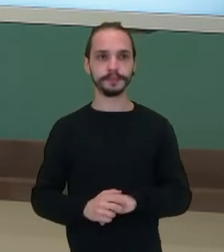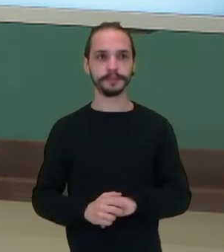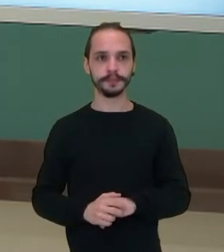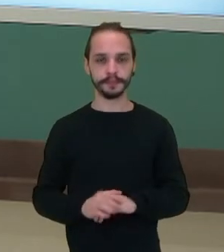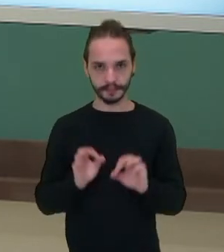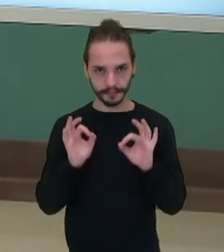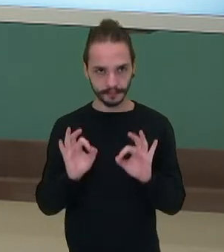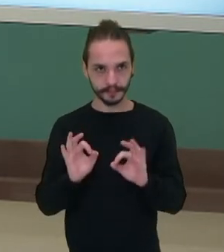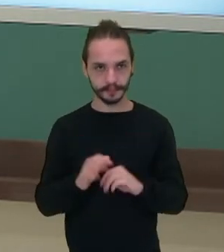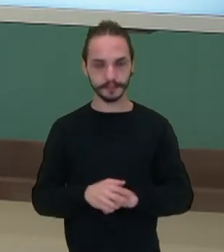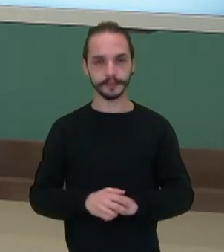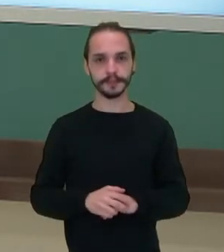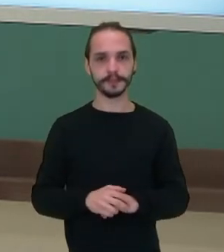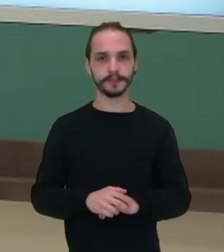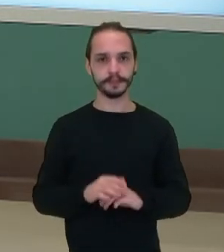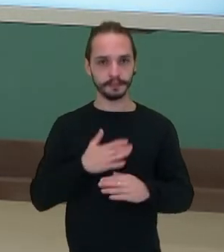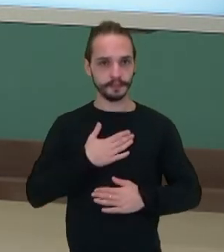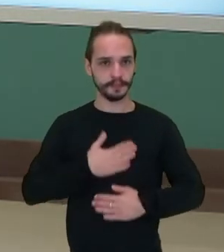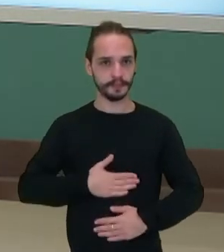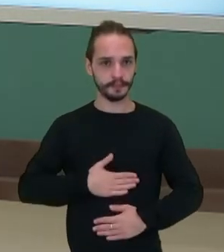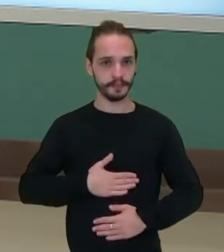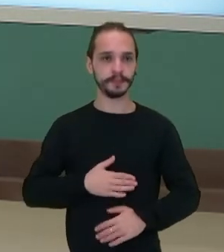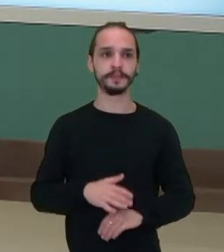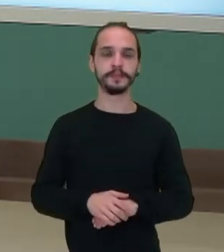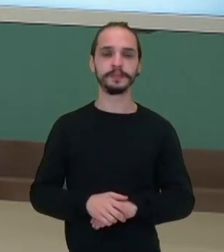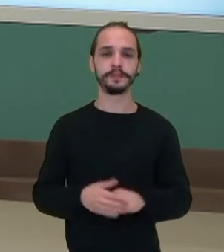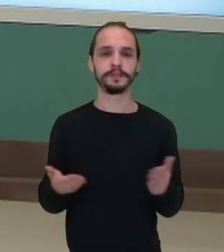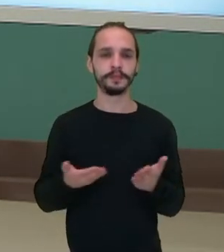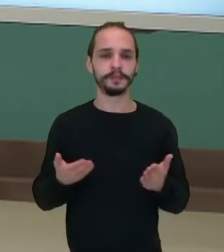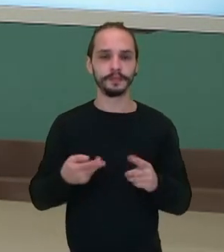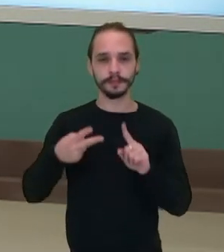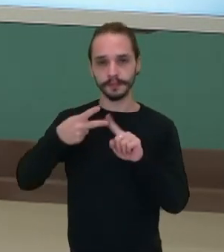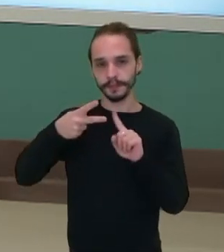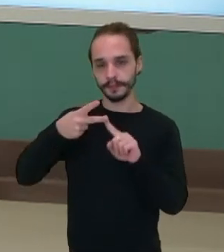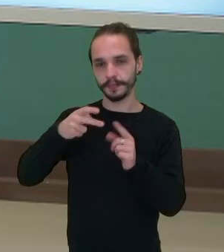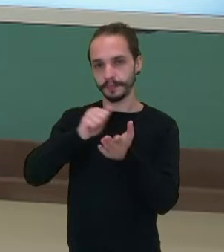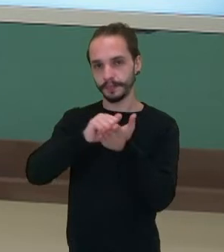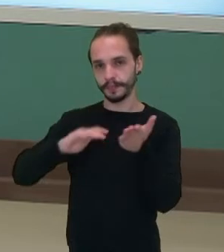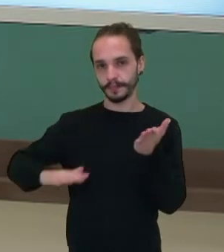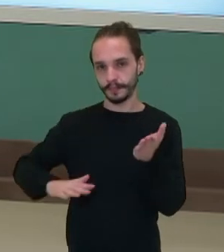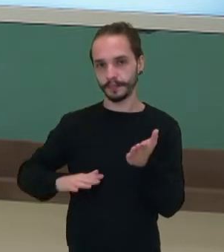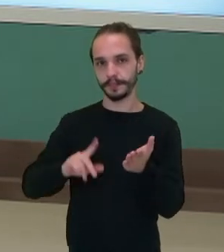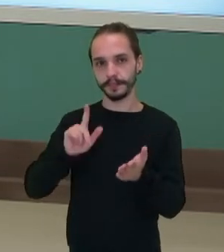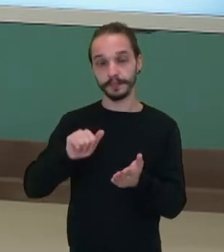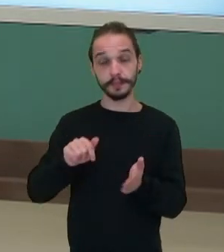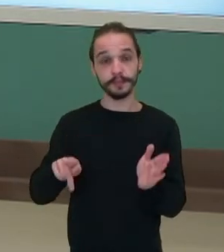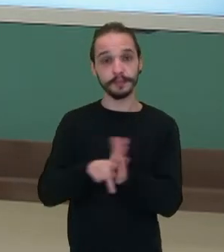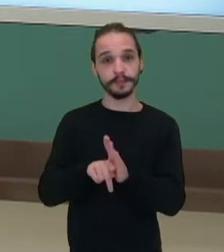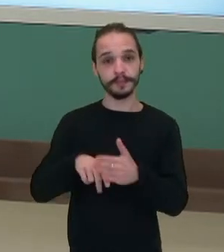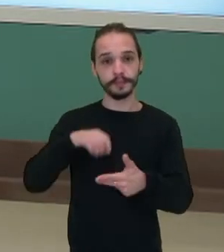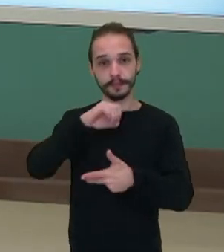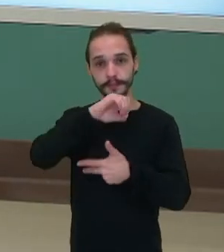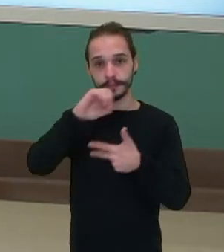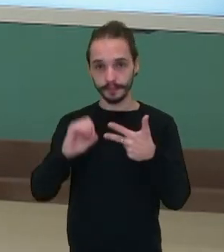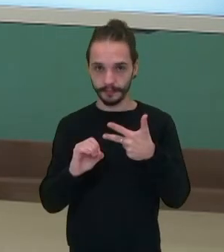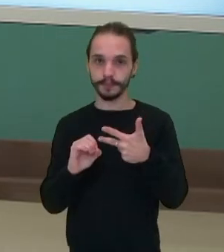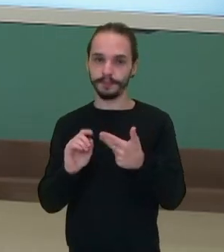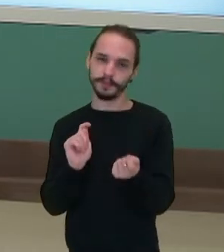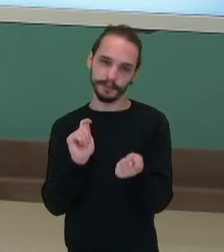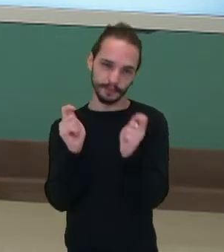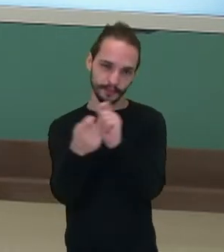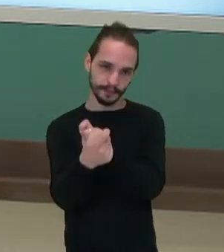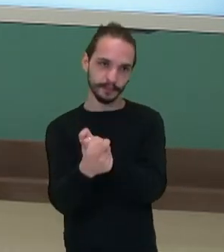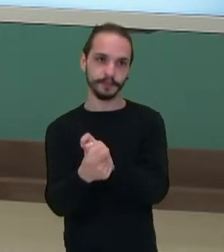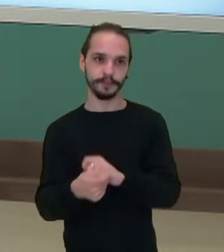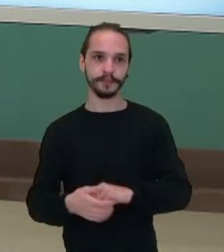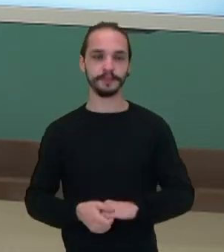certo? Tranquilo? Eu vou fazer com vocês agora uma outra atividade aqui, ó, que é uma atividade do Enem, certo? Que ela foi adaptada aqui para